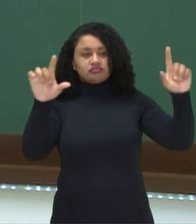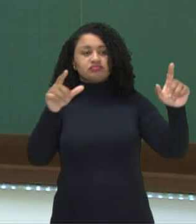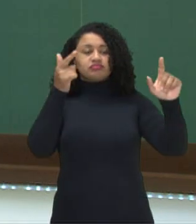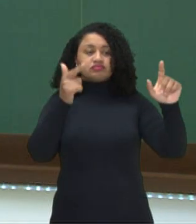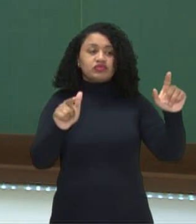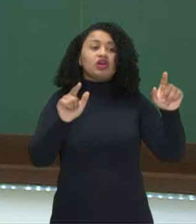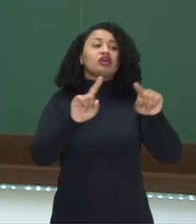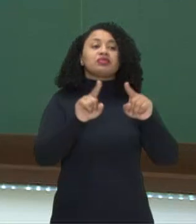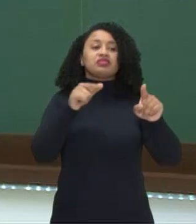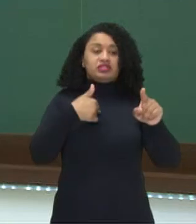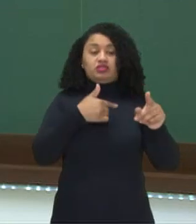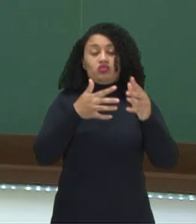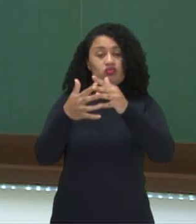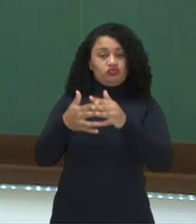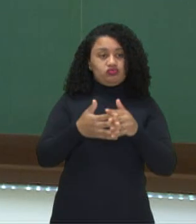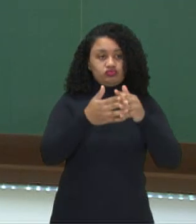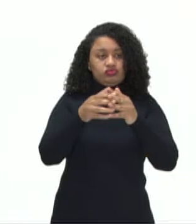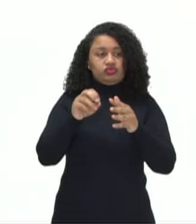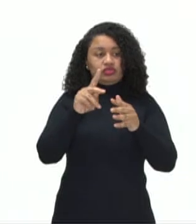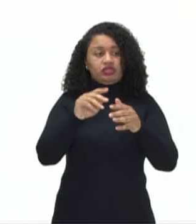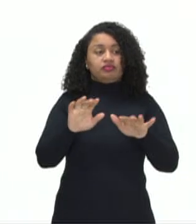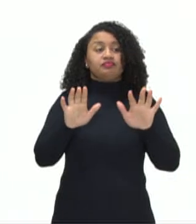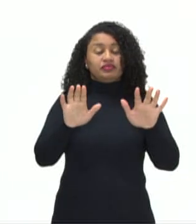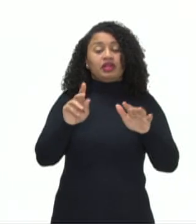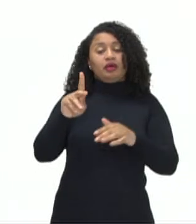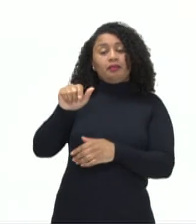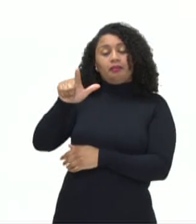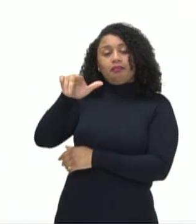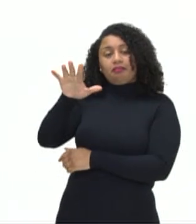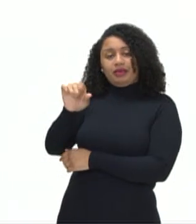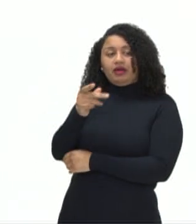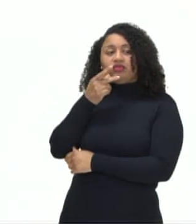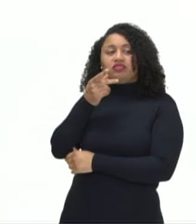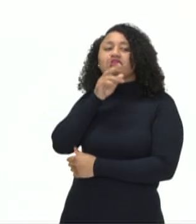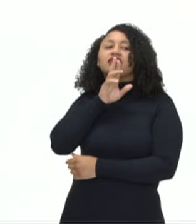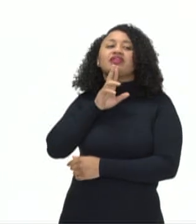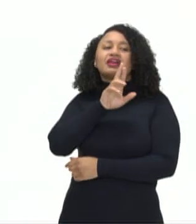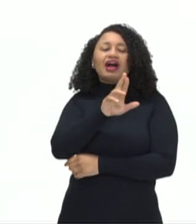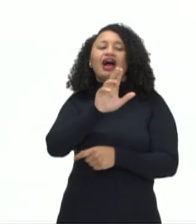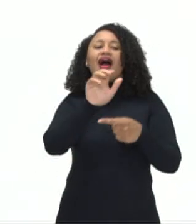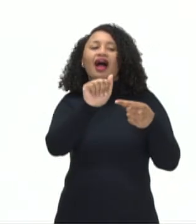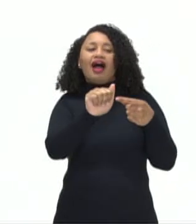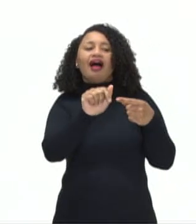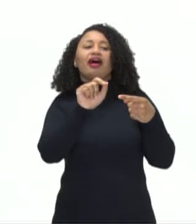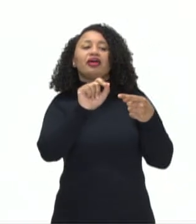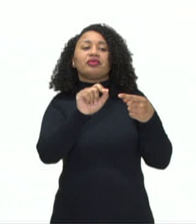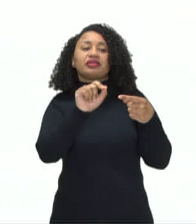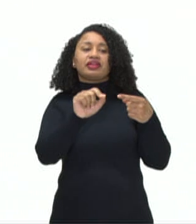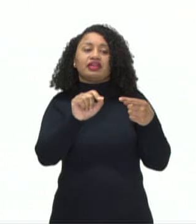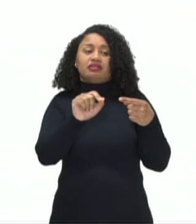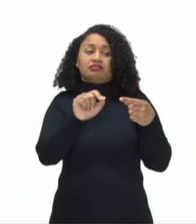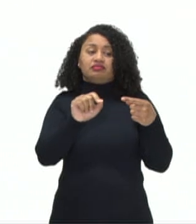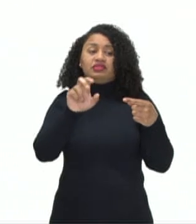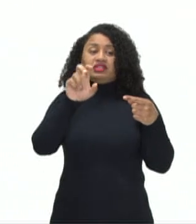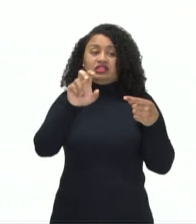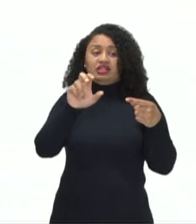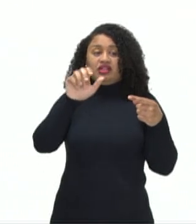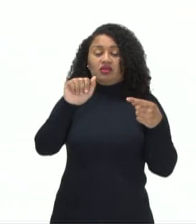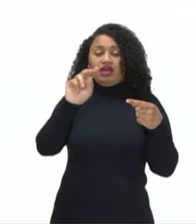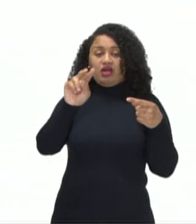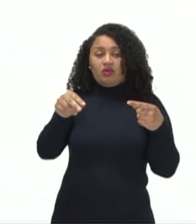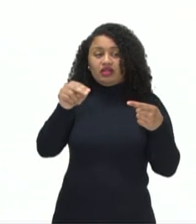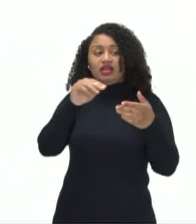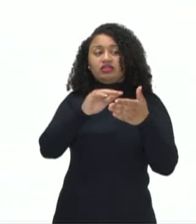quadro para você não se perder na informação. Paulo disse que a resposta do item A é 5